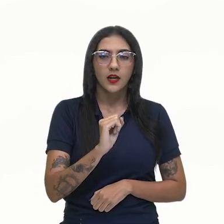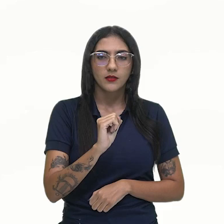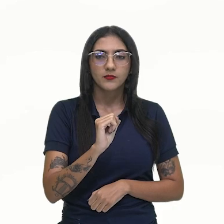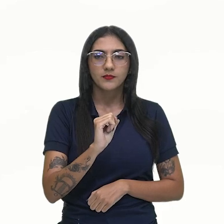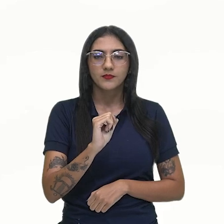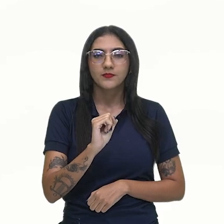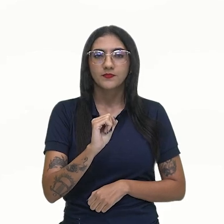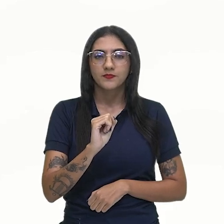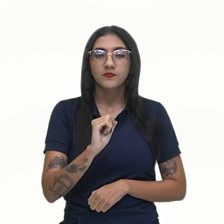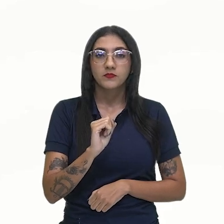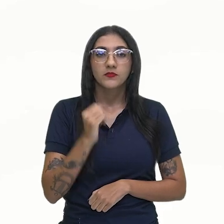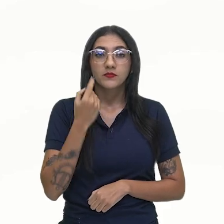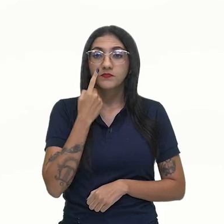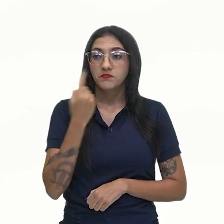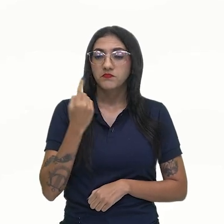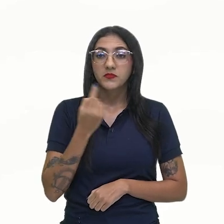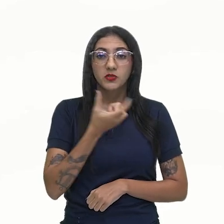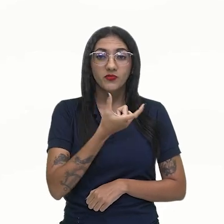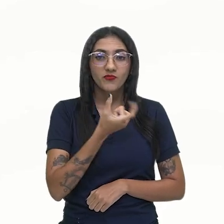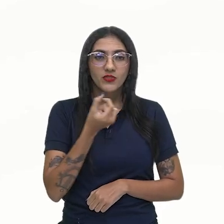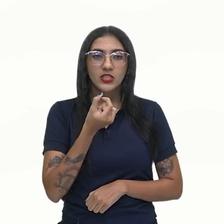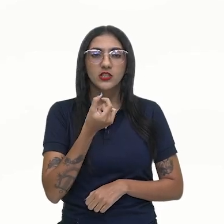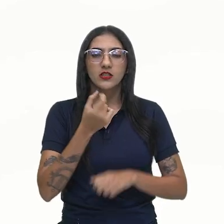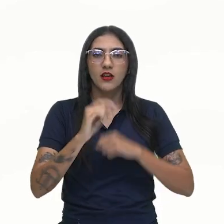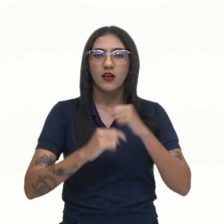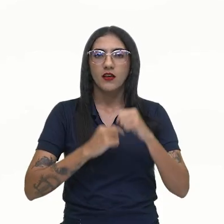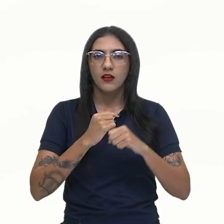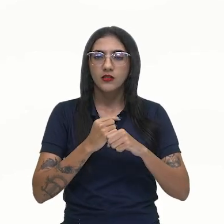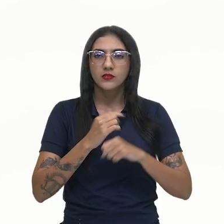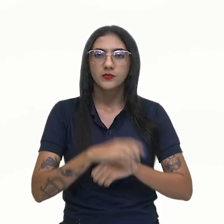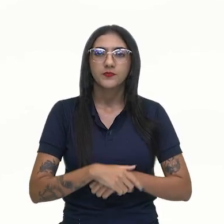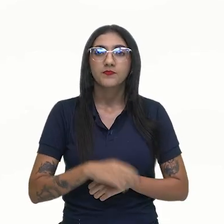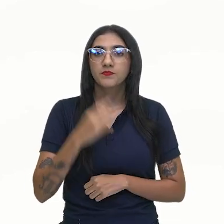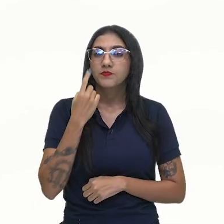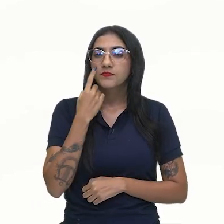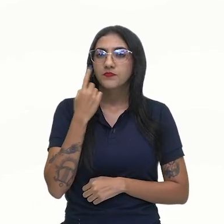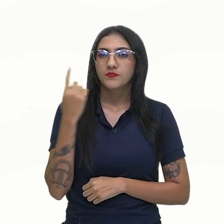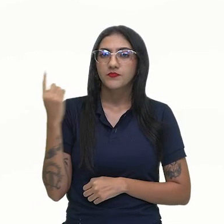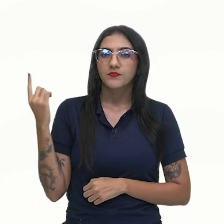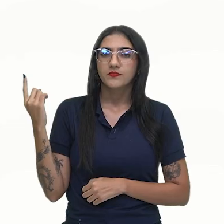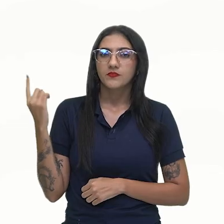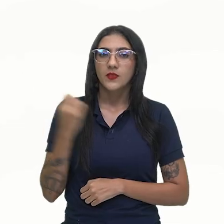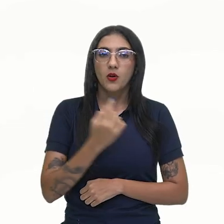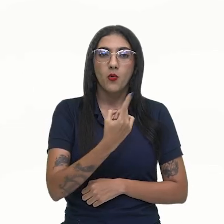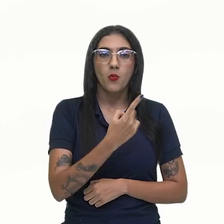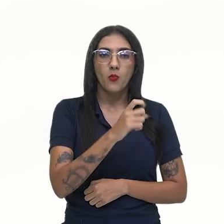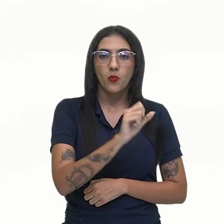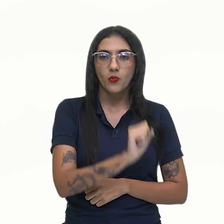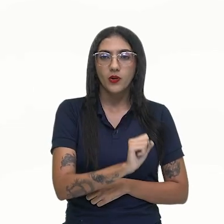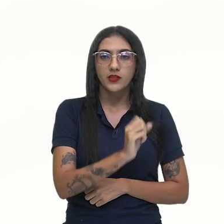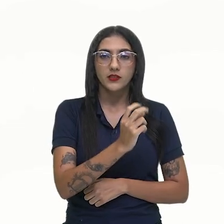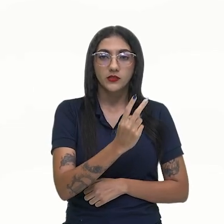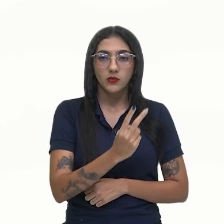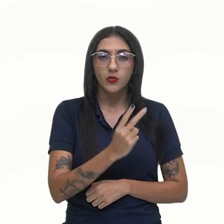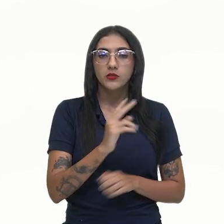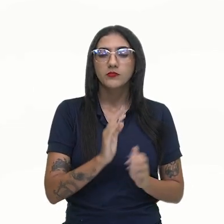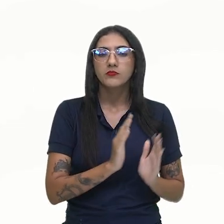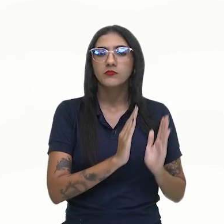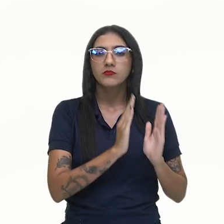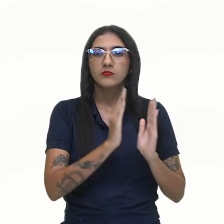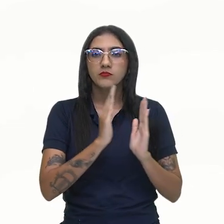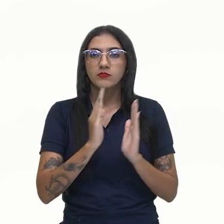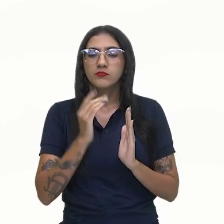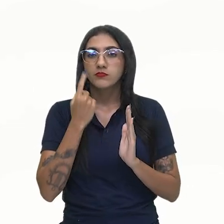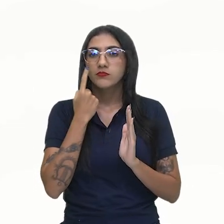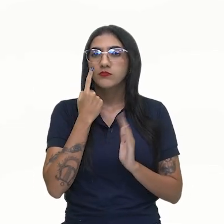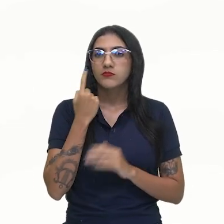distribuir 20 elétrons. Então, faz a distribuição, ó. 1s2, tá aqui, ó. Aí, depois do